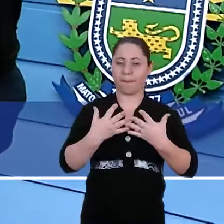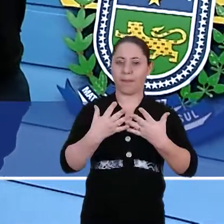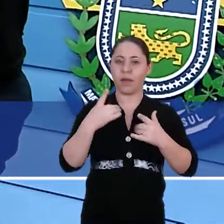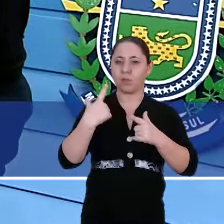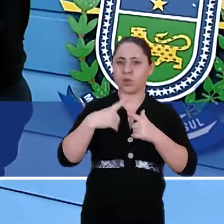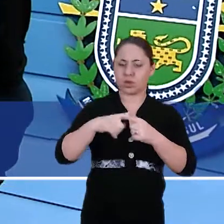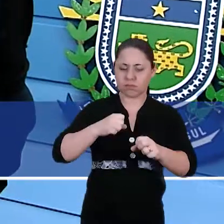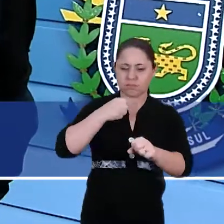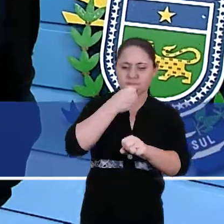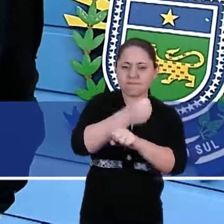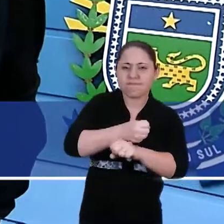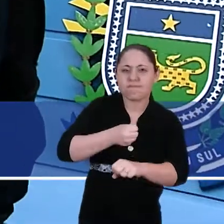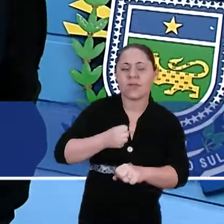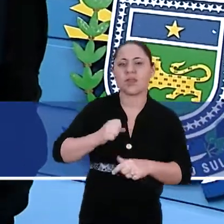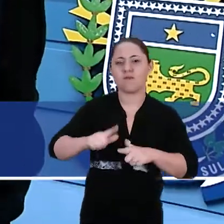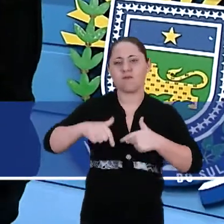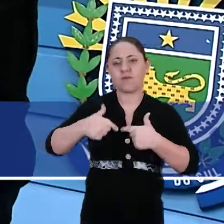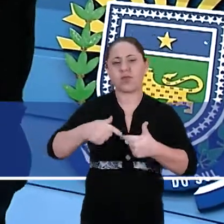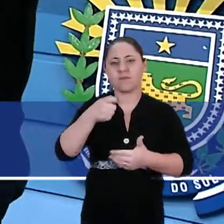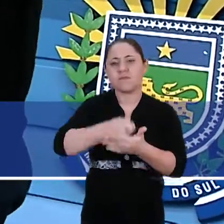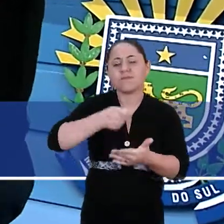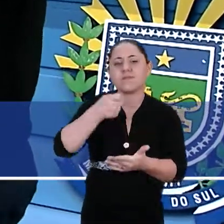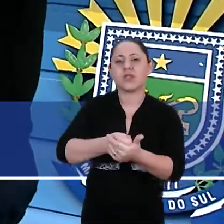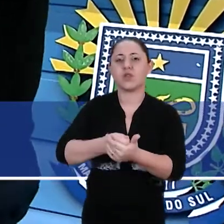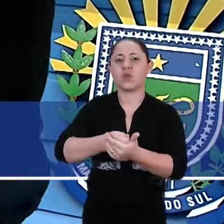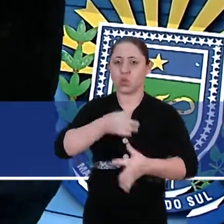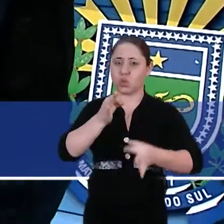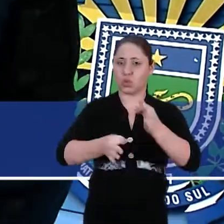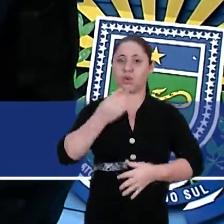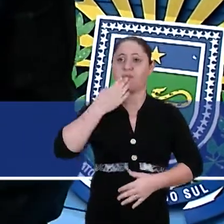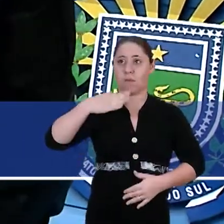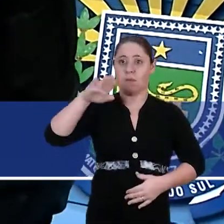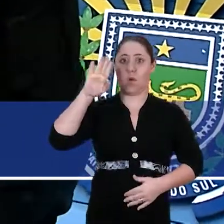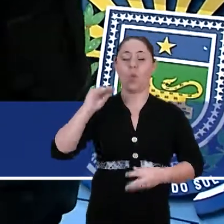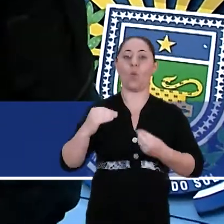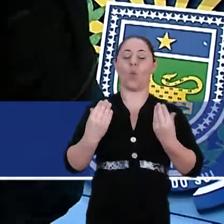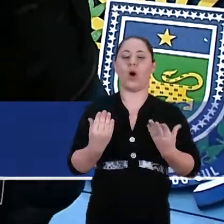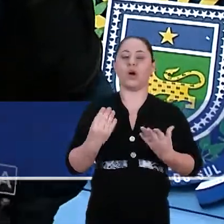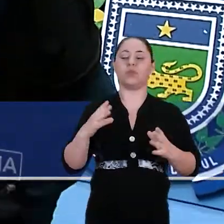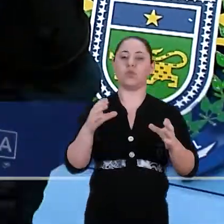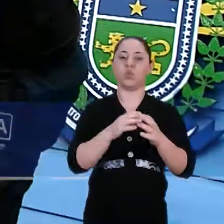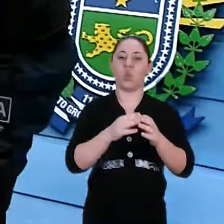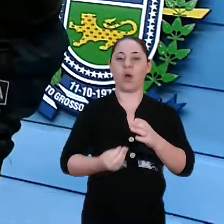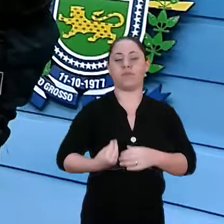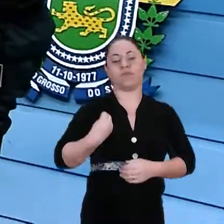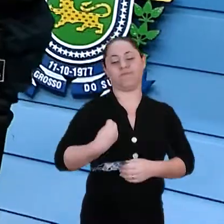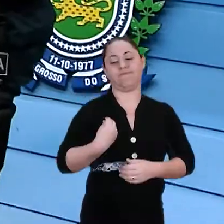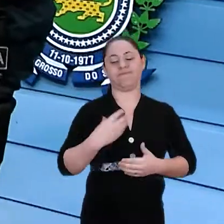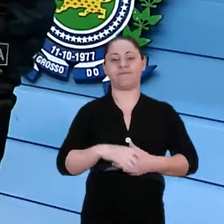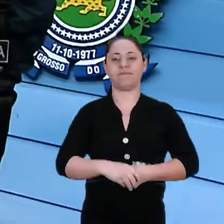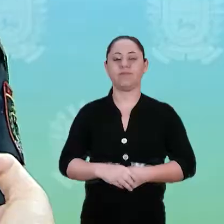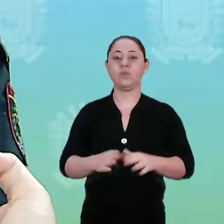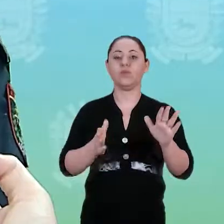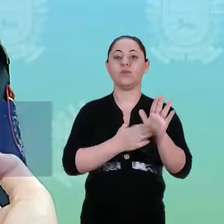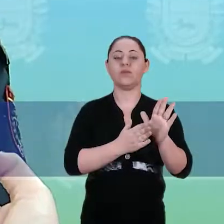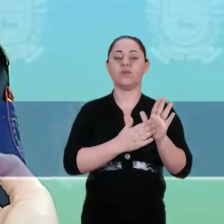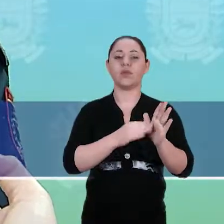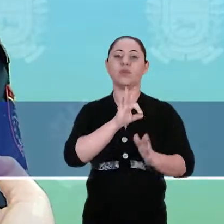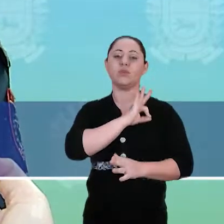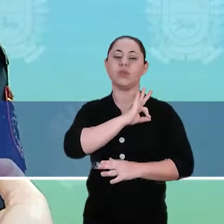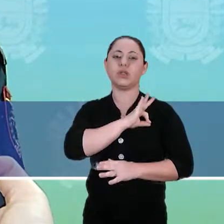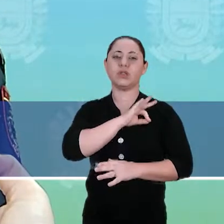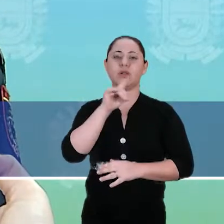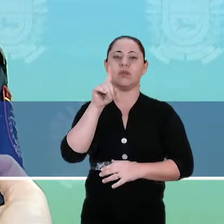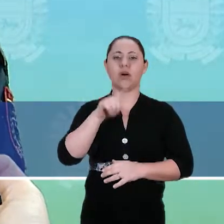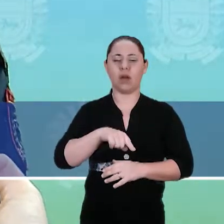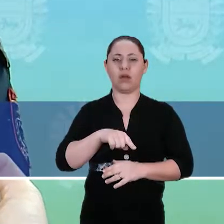carreira, fruto de sua dedicação e respeito ao juramento prestado quando passou a integrar a corporação. O papel do